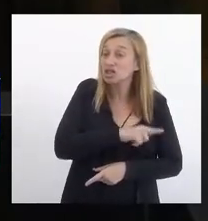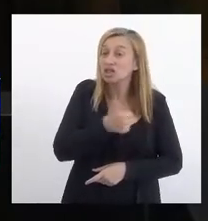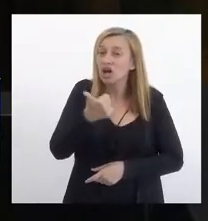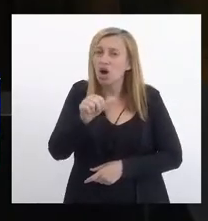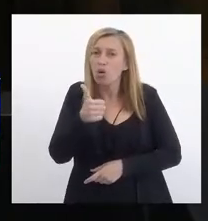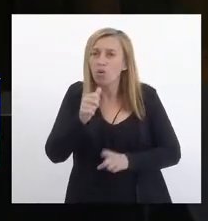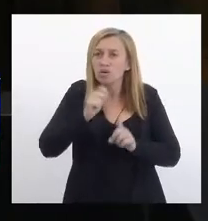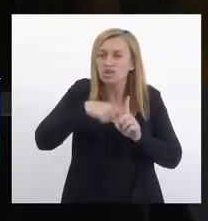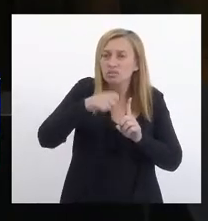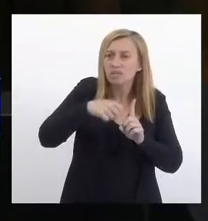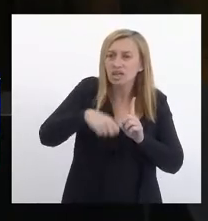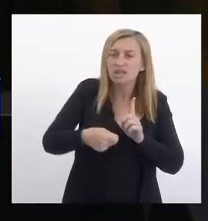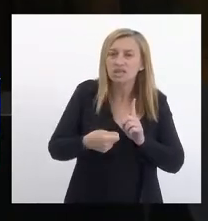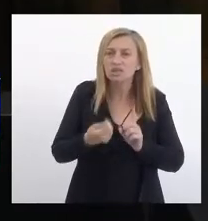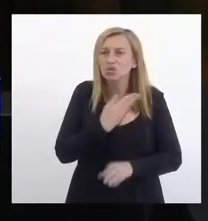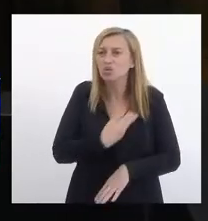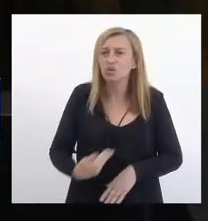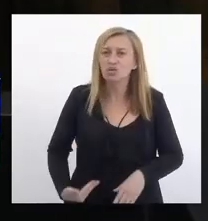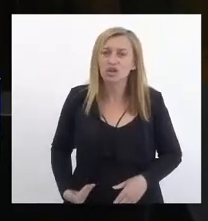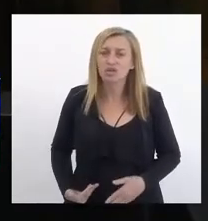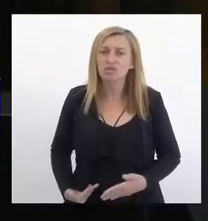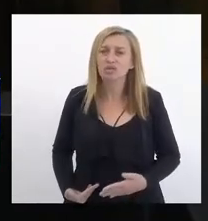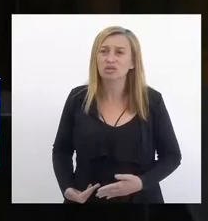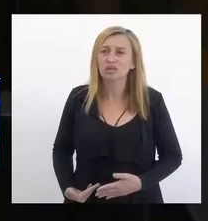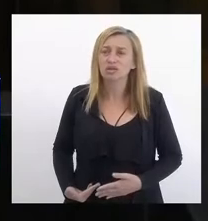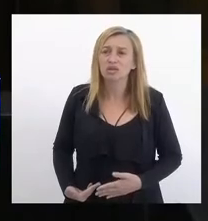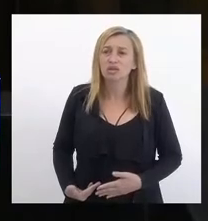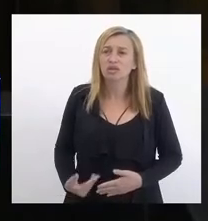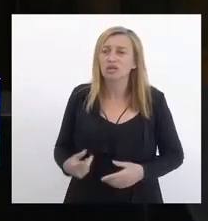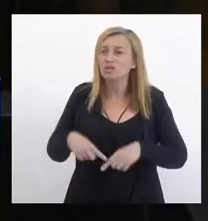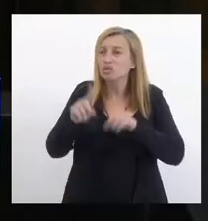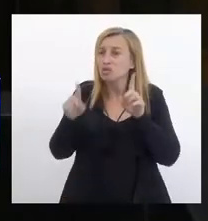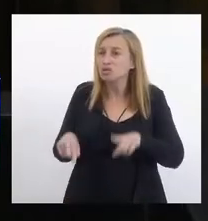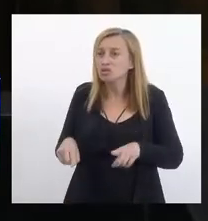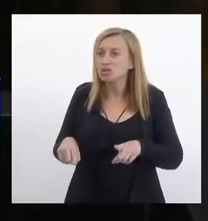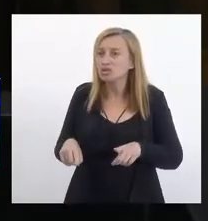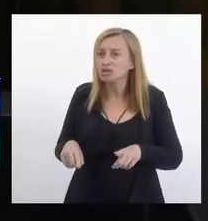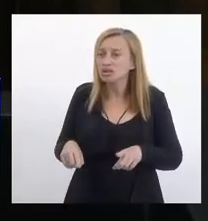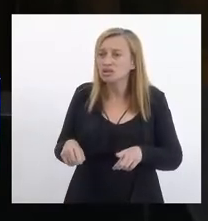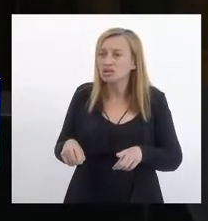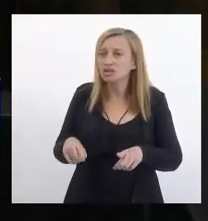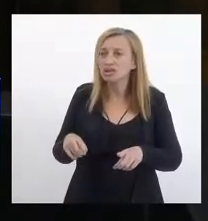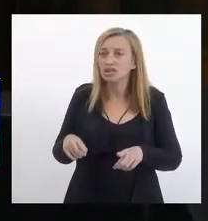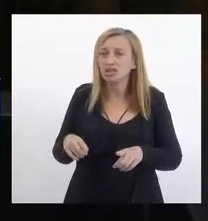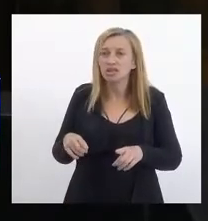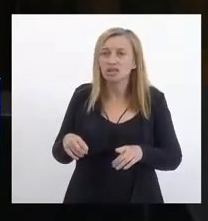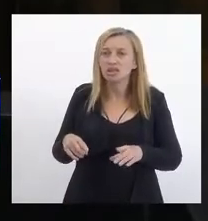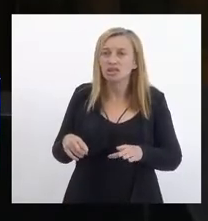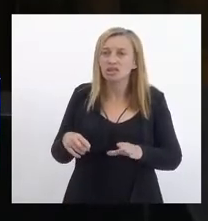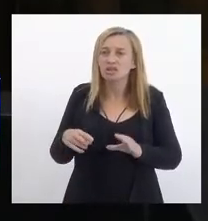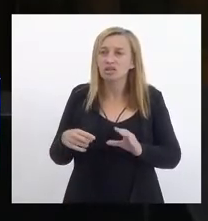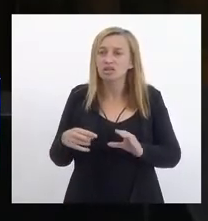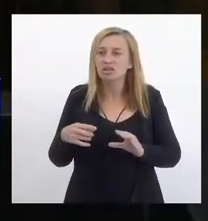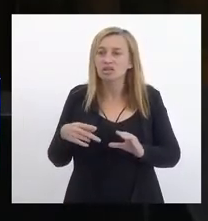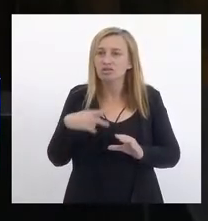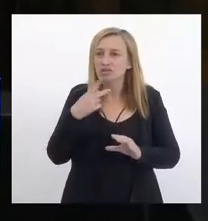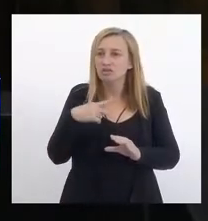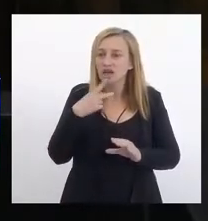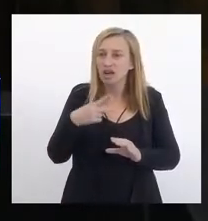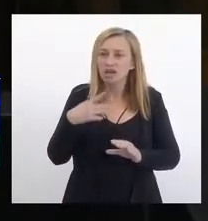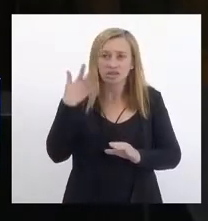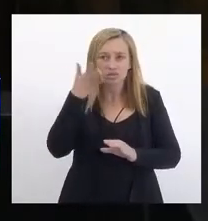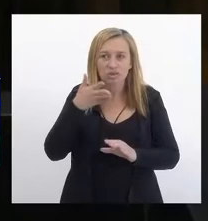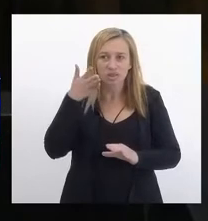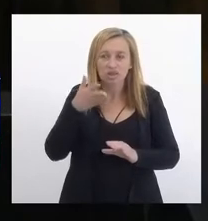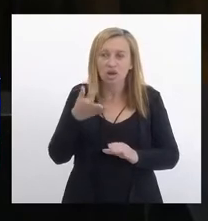11 meses no governo e os seus funcionários ainda vêm nas mensagens comentar: temos apenas pouco